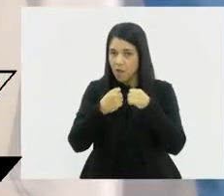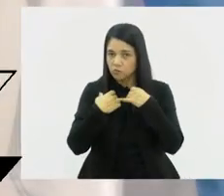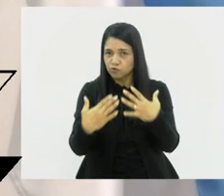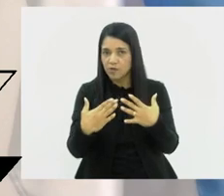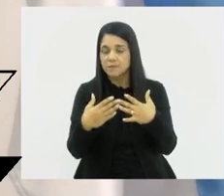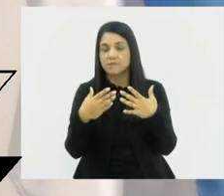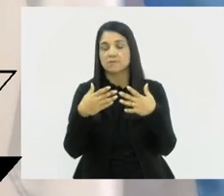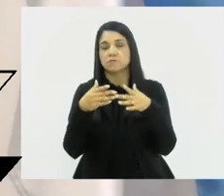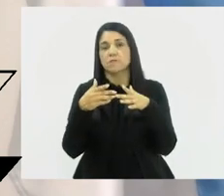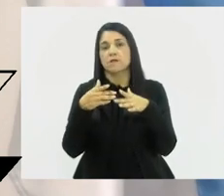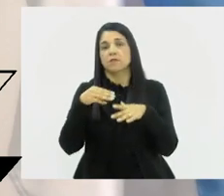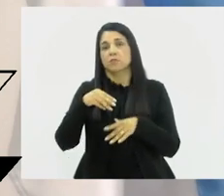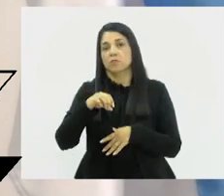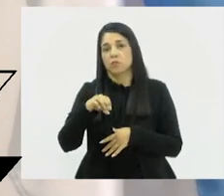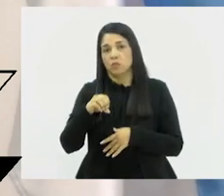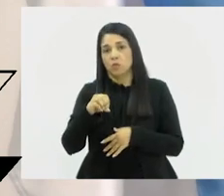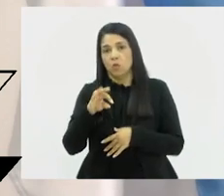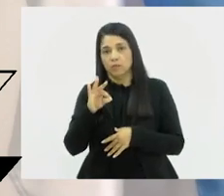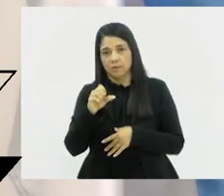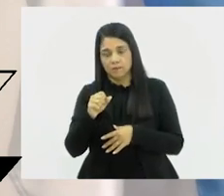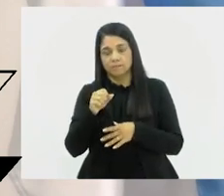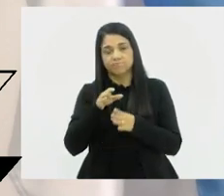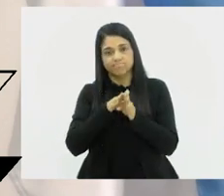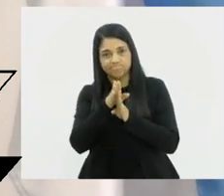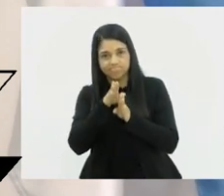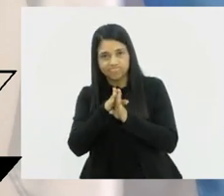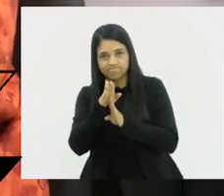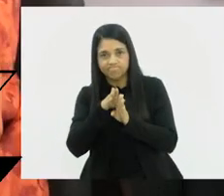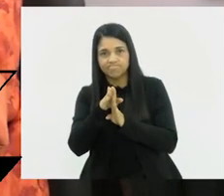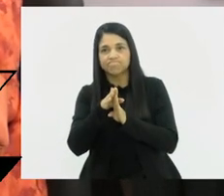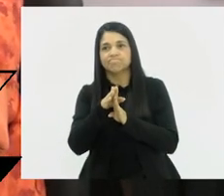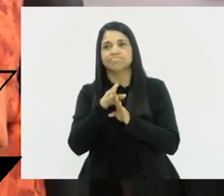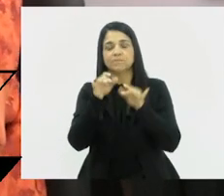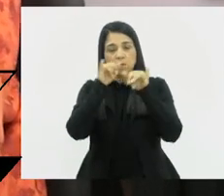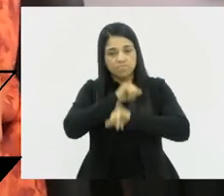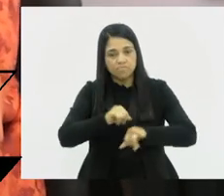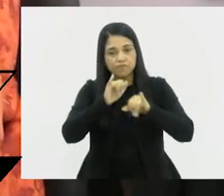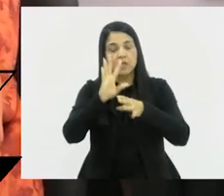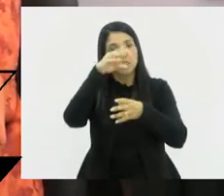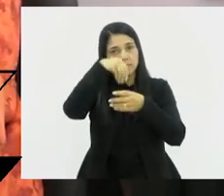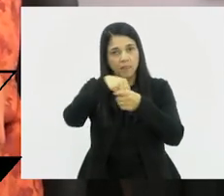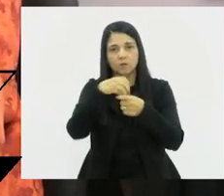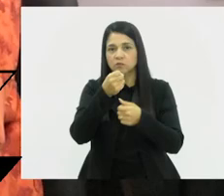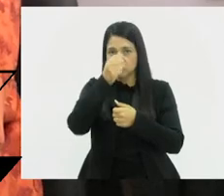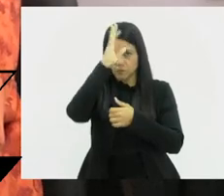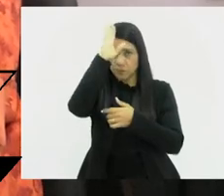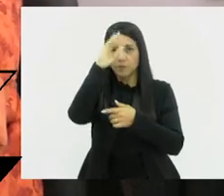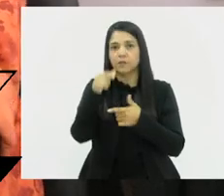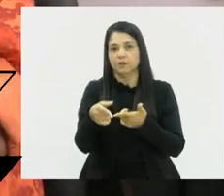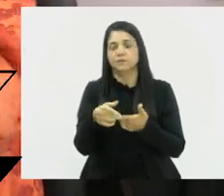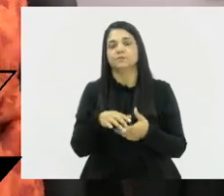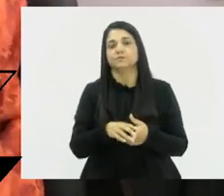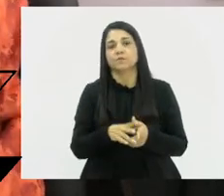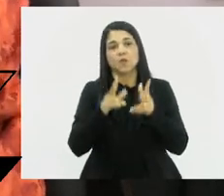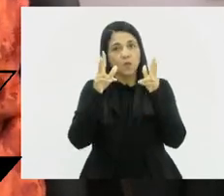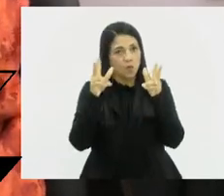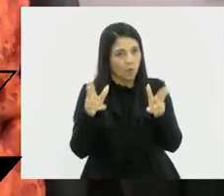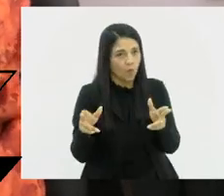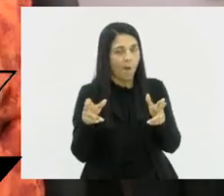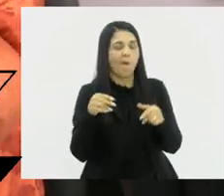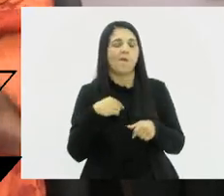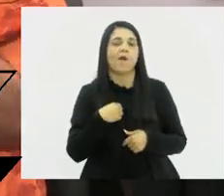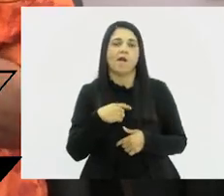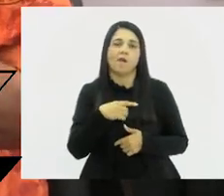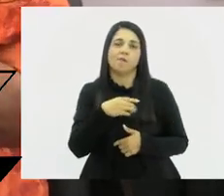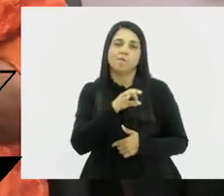instrução a ser circulada. Já nos sentiríamos amplamente contemplados, assim como o caso do Major